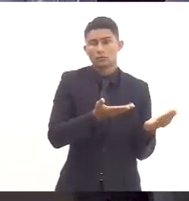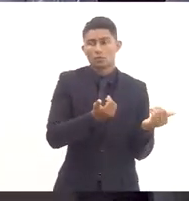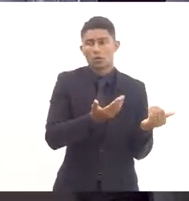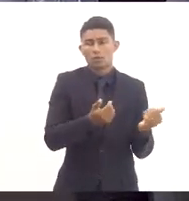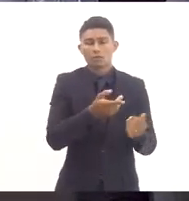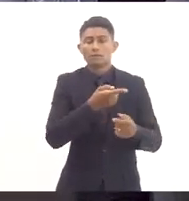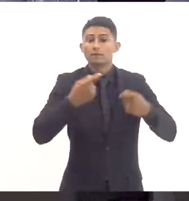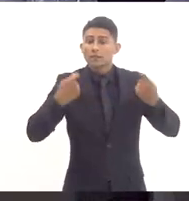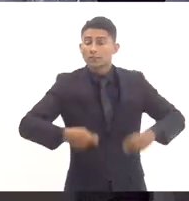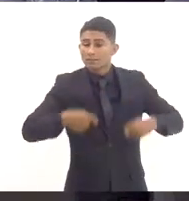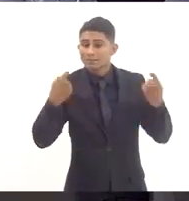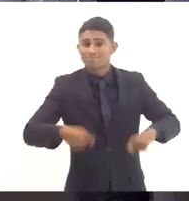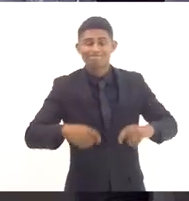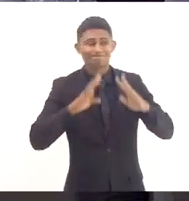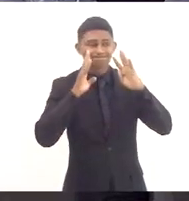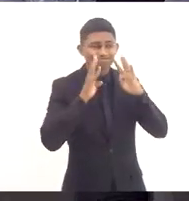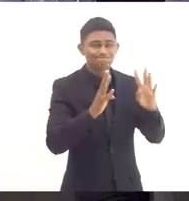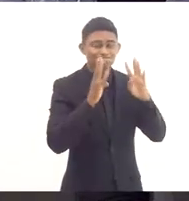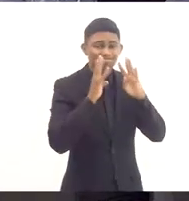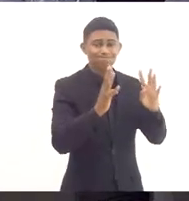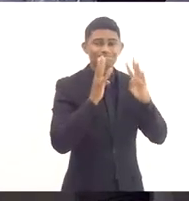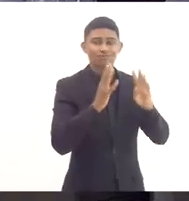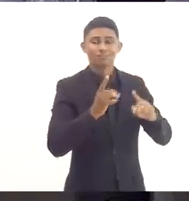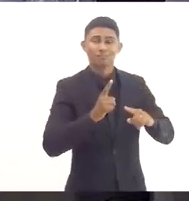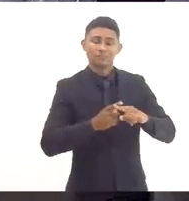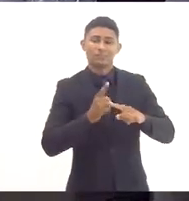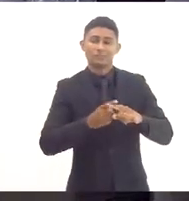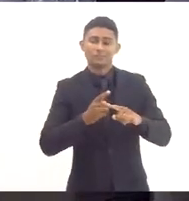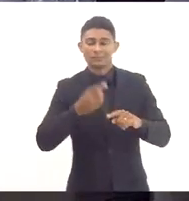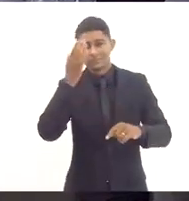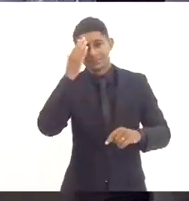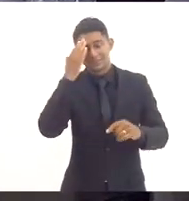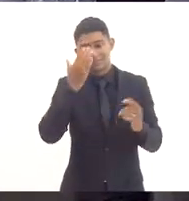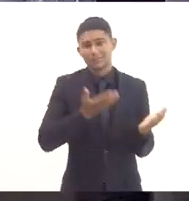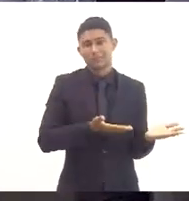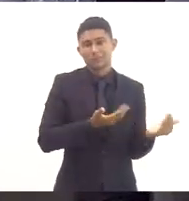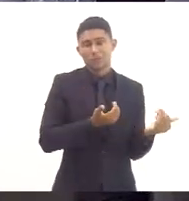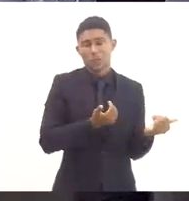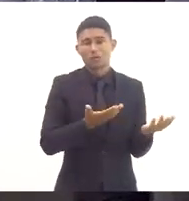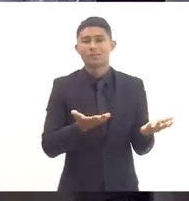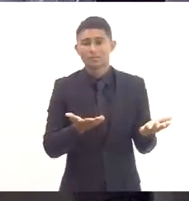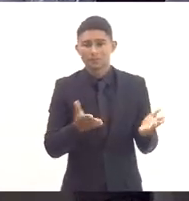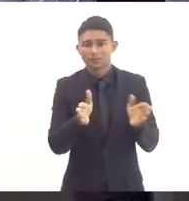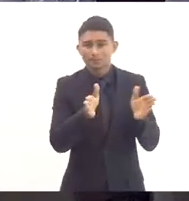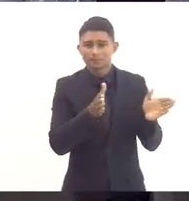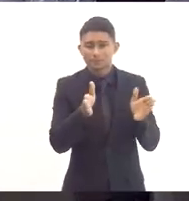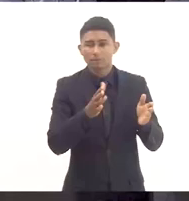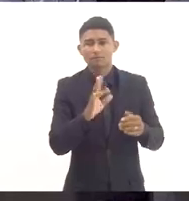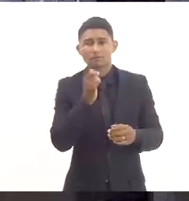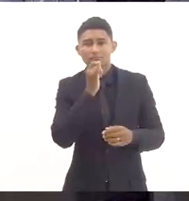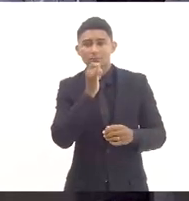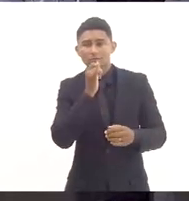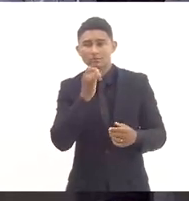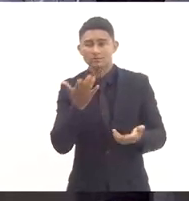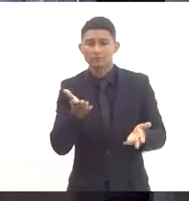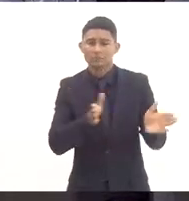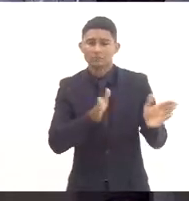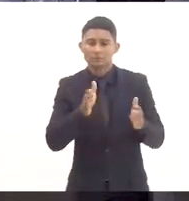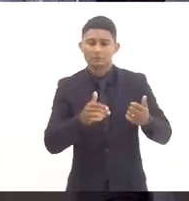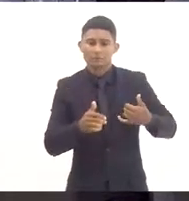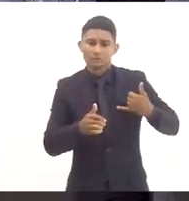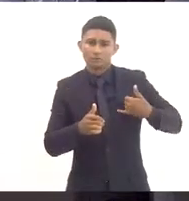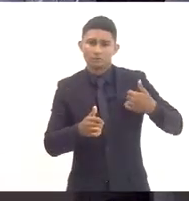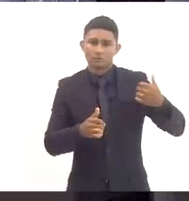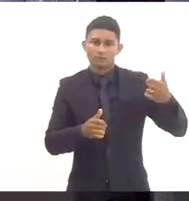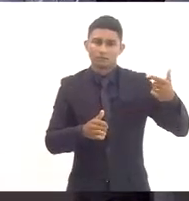precisa de uma atenção maior nessa fase muito complicada onde crianças típicas é adolescentes típicos